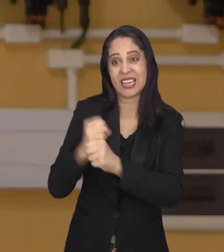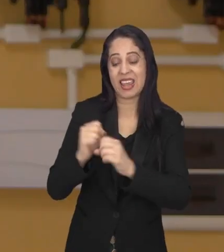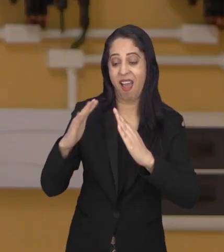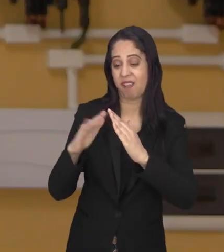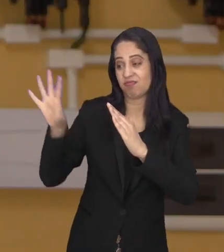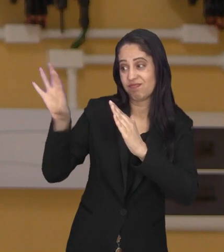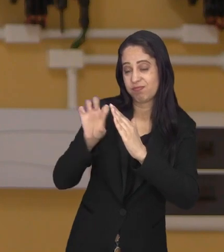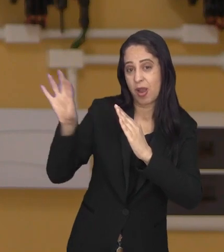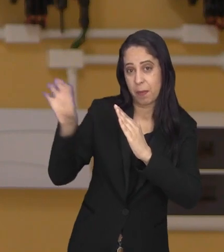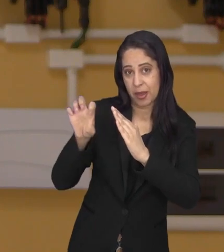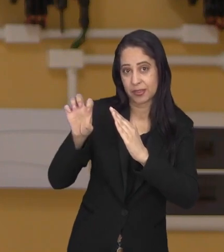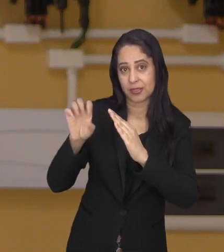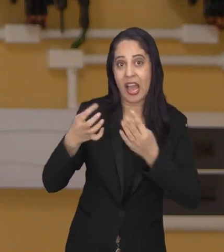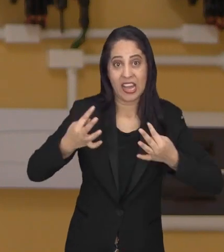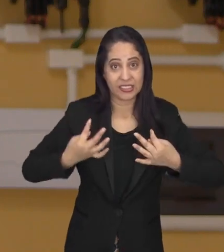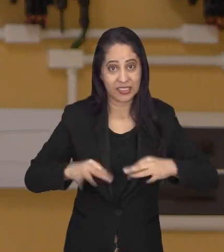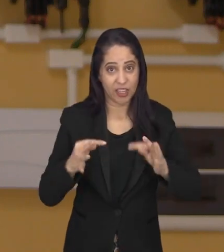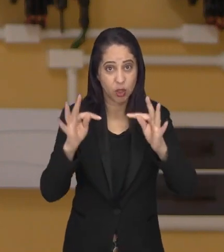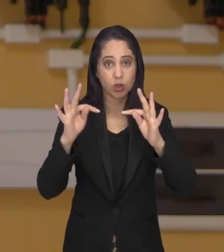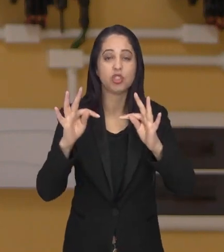de energia limpa, renovável,